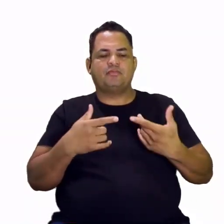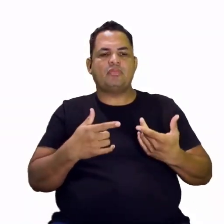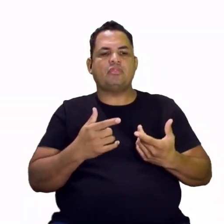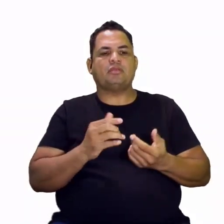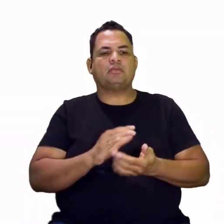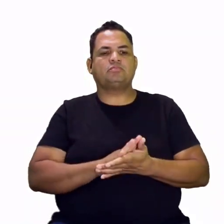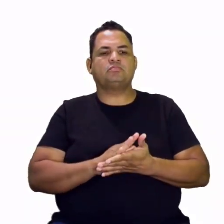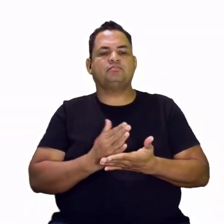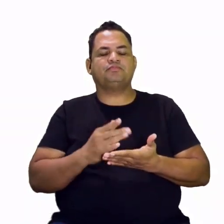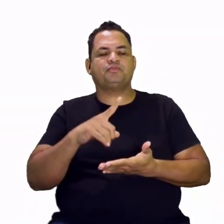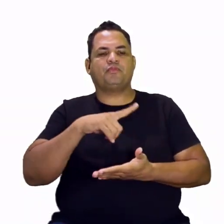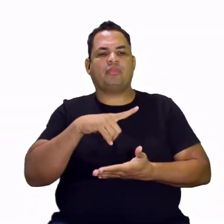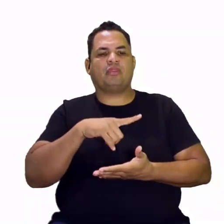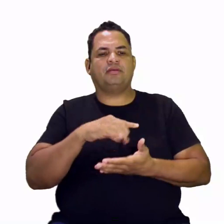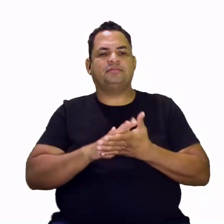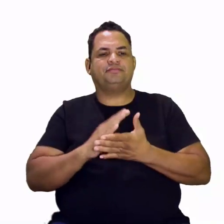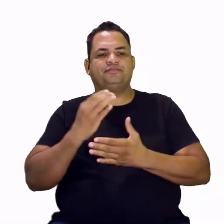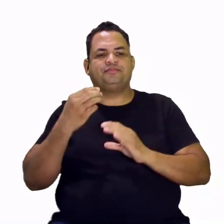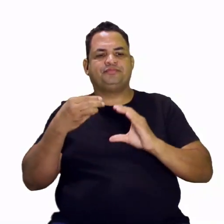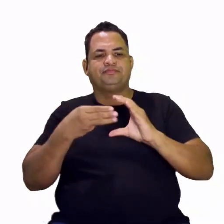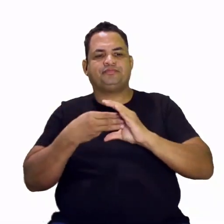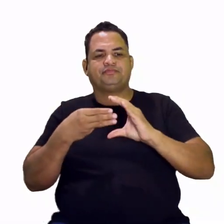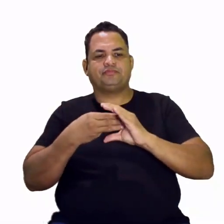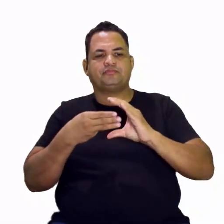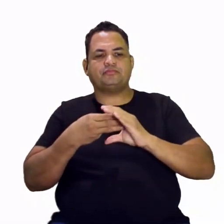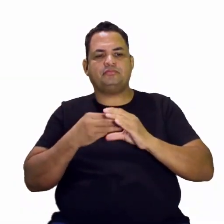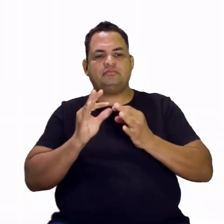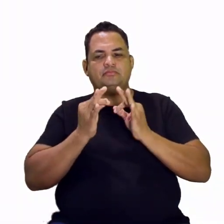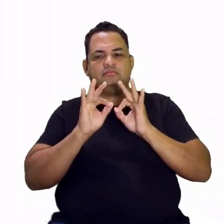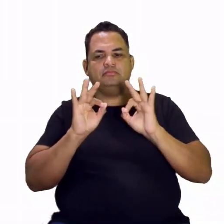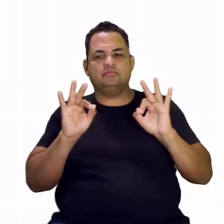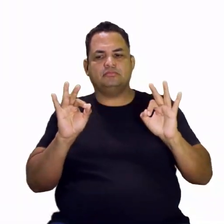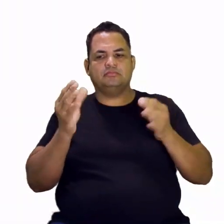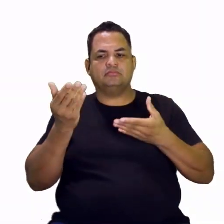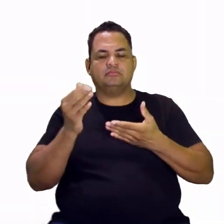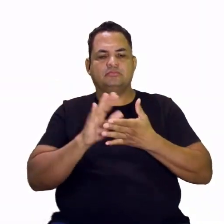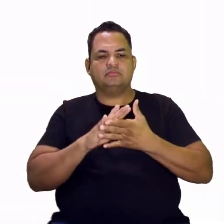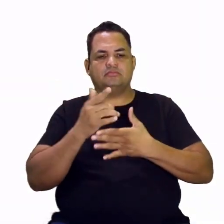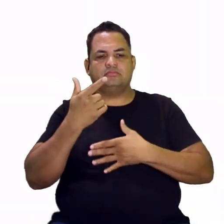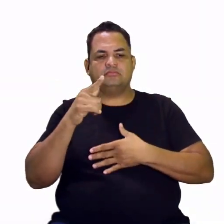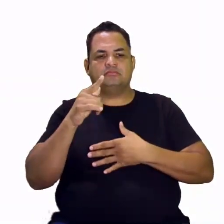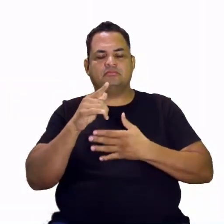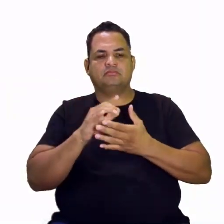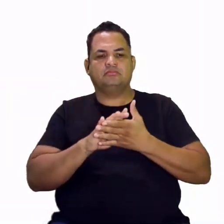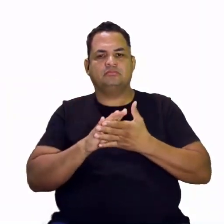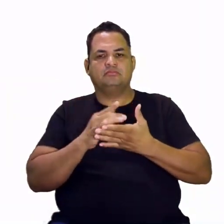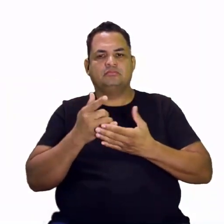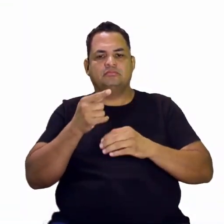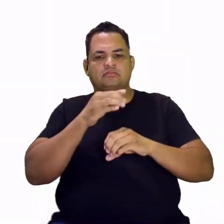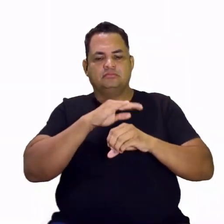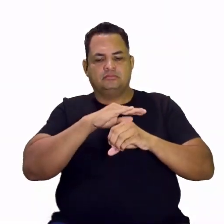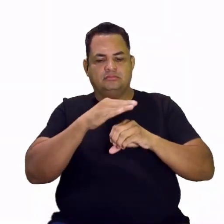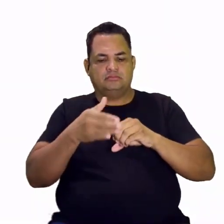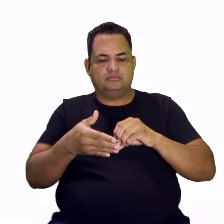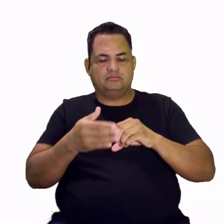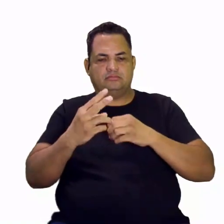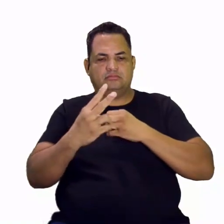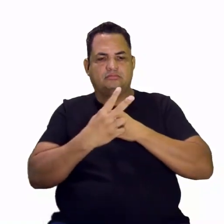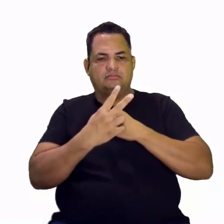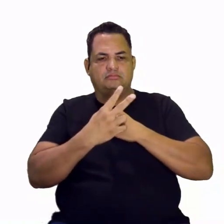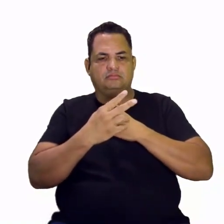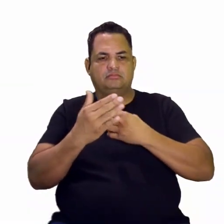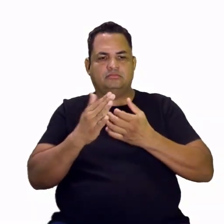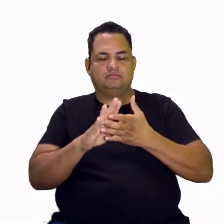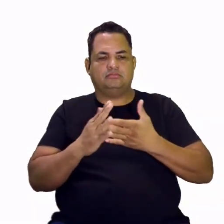organismos procariontes têm essas células, que são células simples, desprovidas de um envoltório nuclear ou